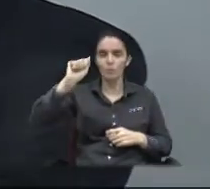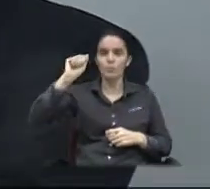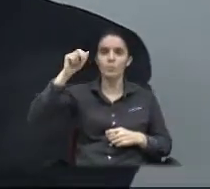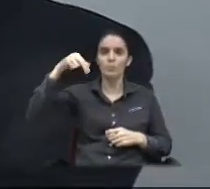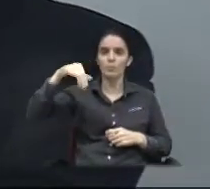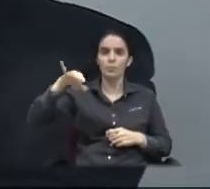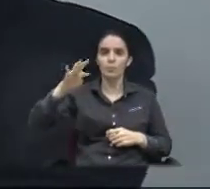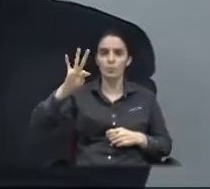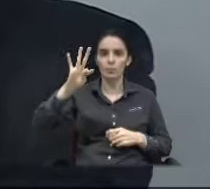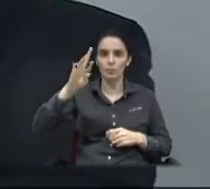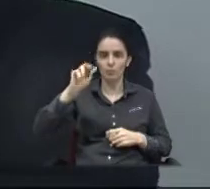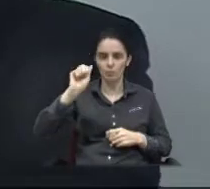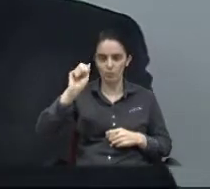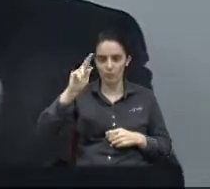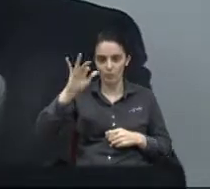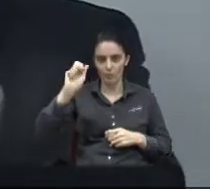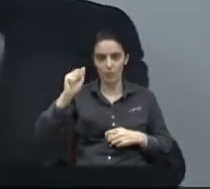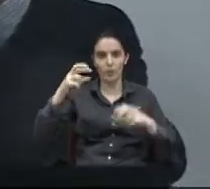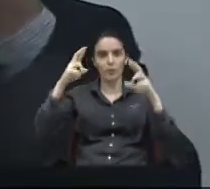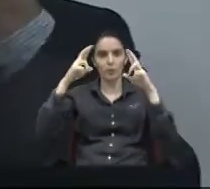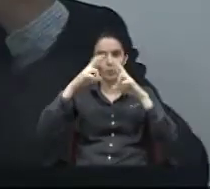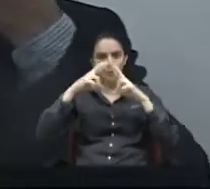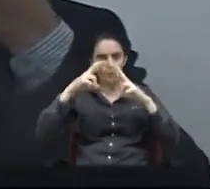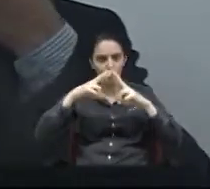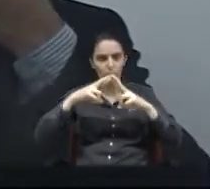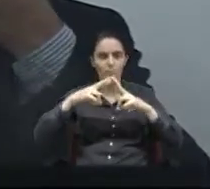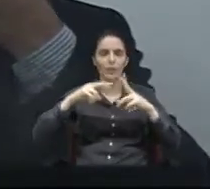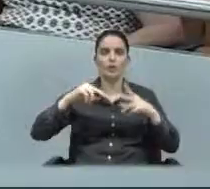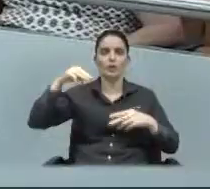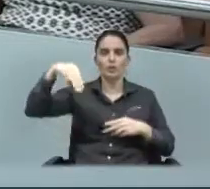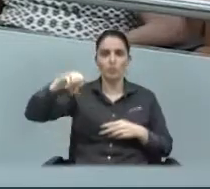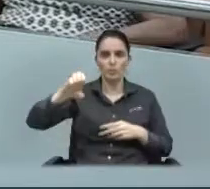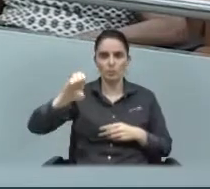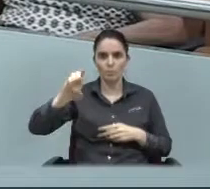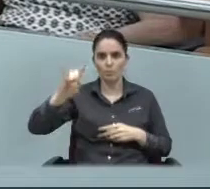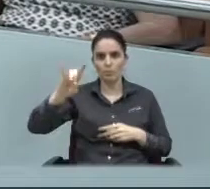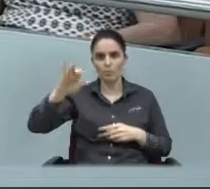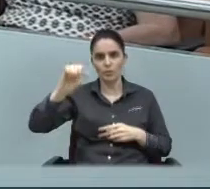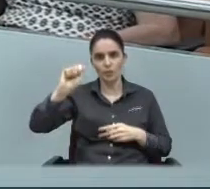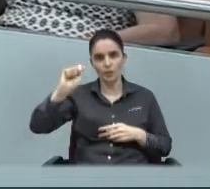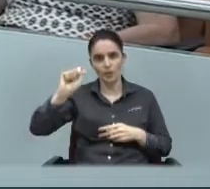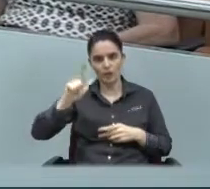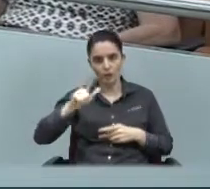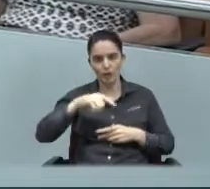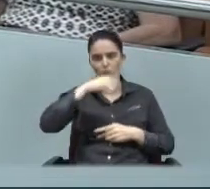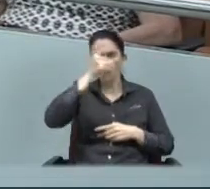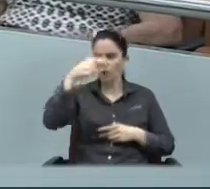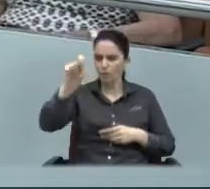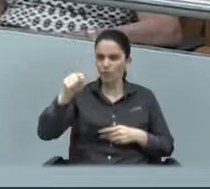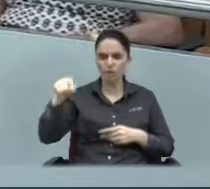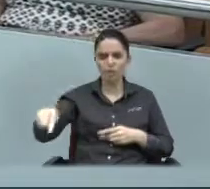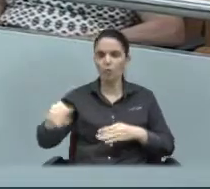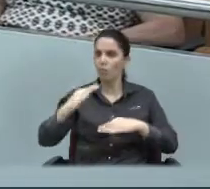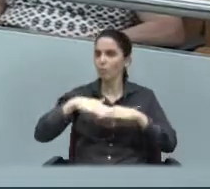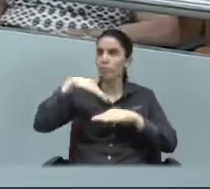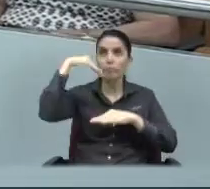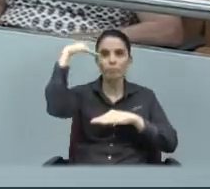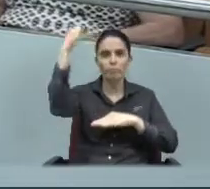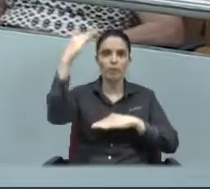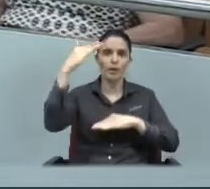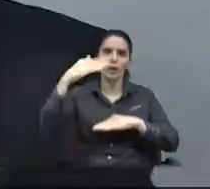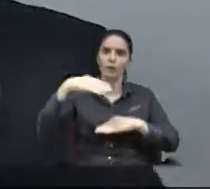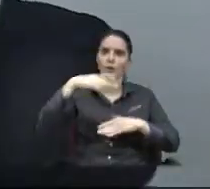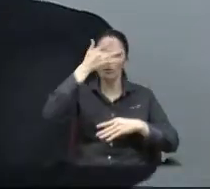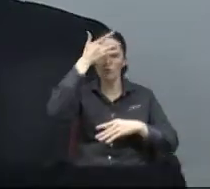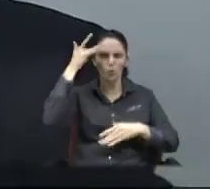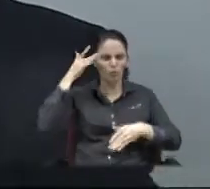Associação, ele, por si só, ele já é mais que um limeirense. Só pela